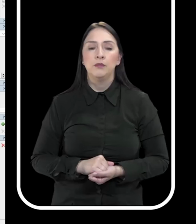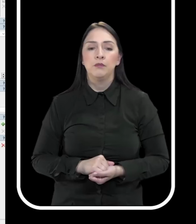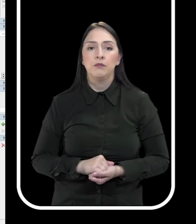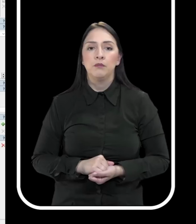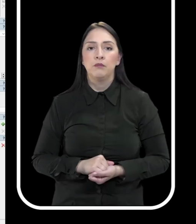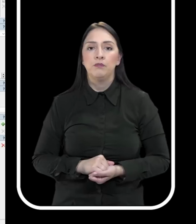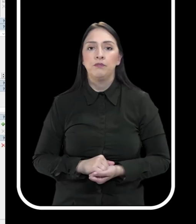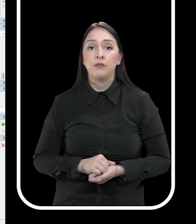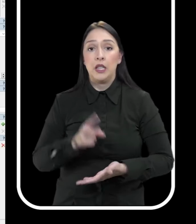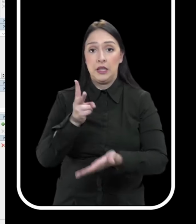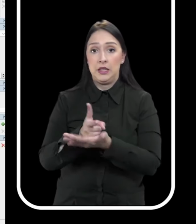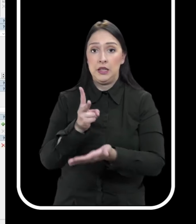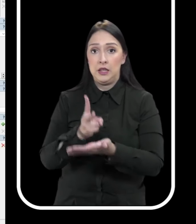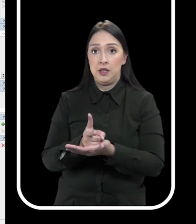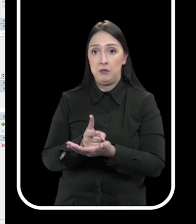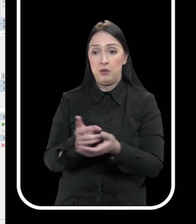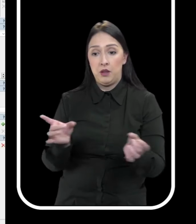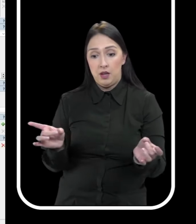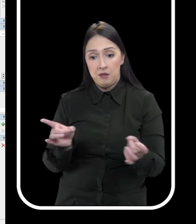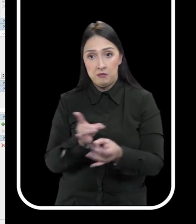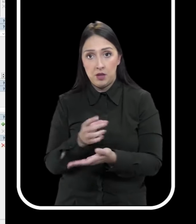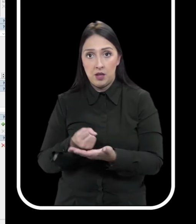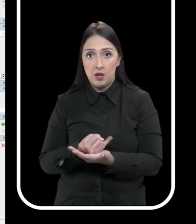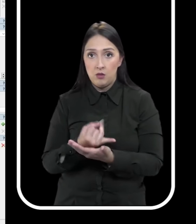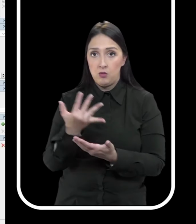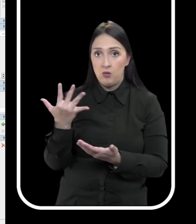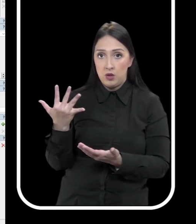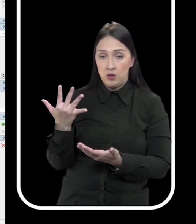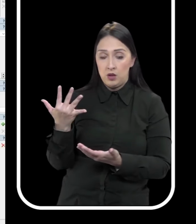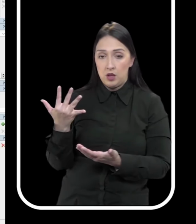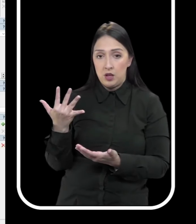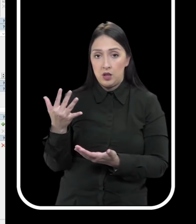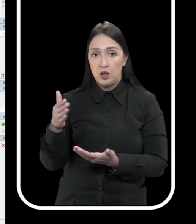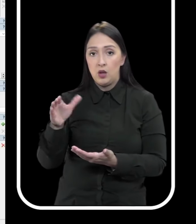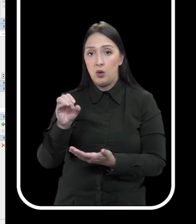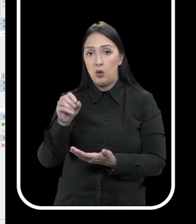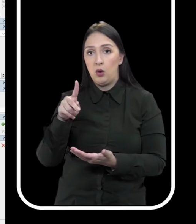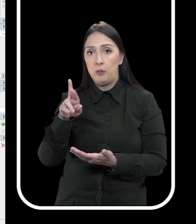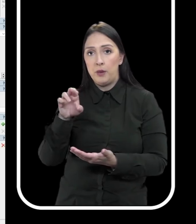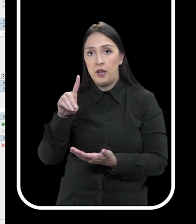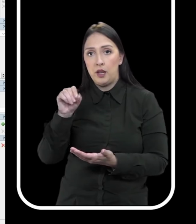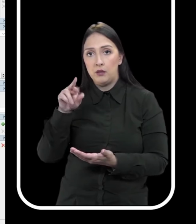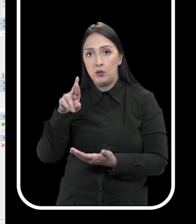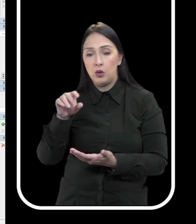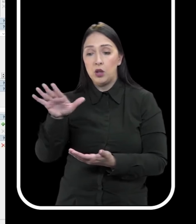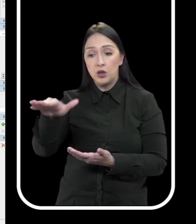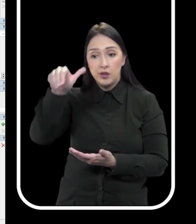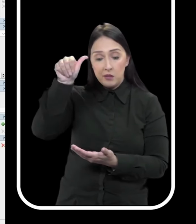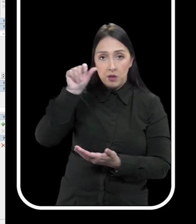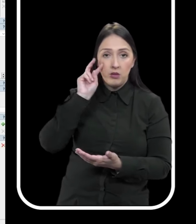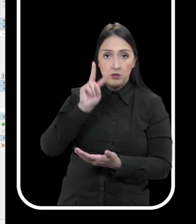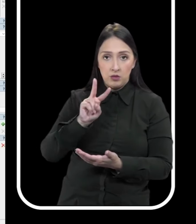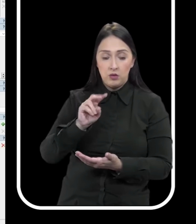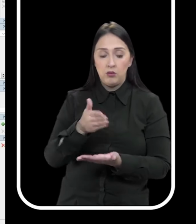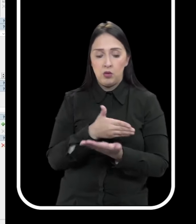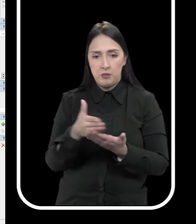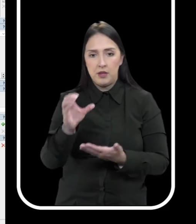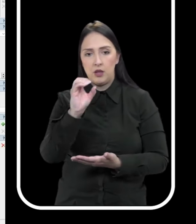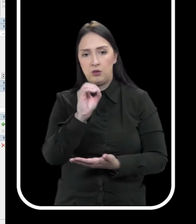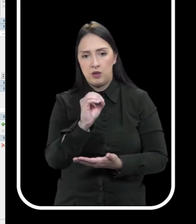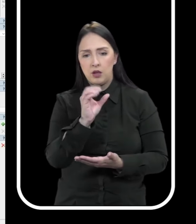né, toda vez que você completa a quantidade, o operador é chamado. Então, deixa eu começar aqui do